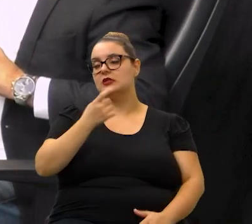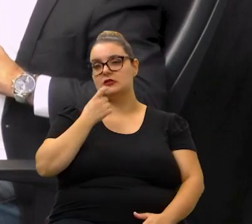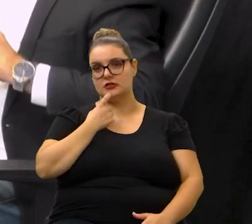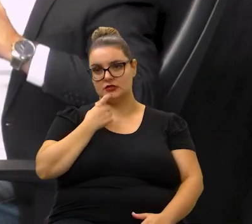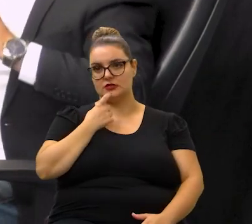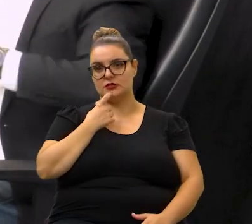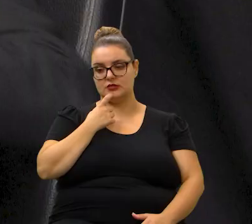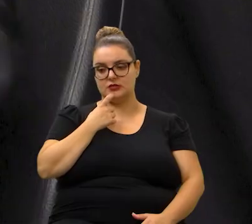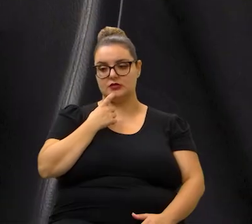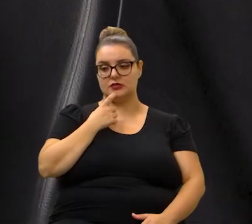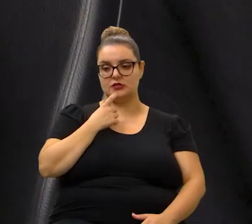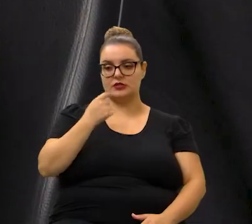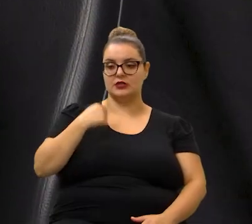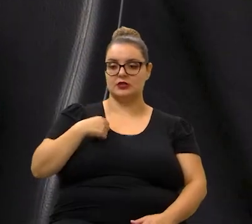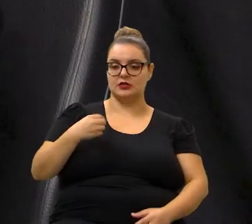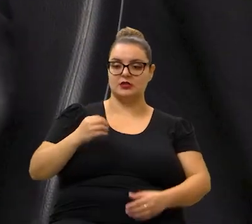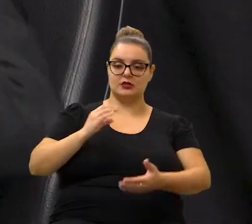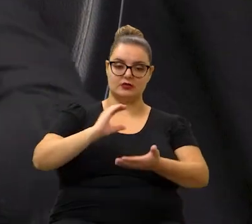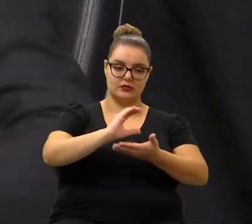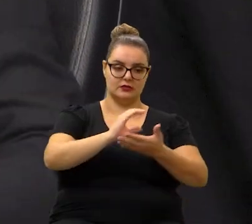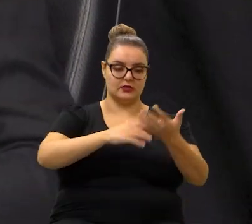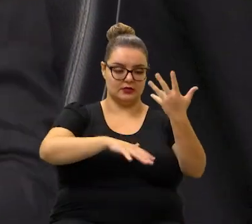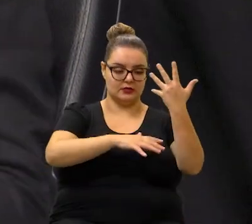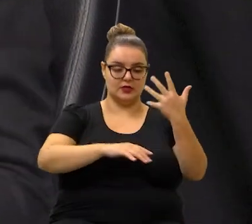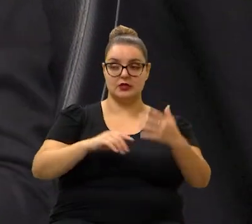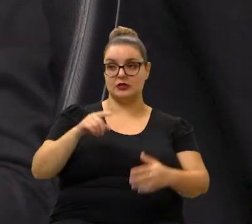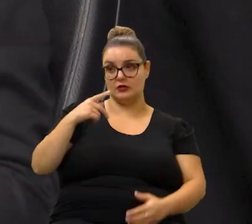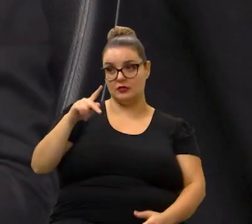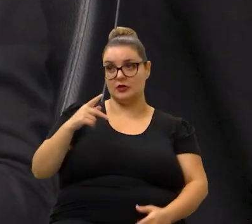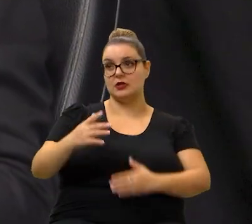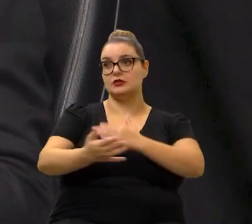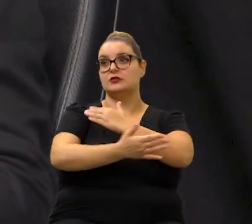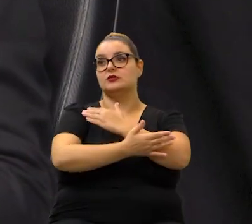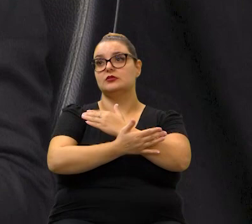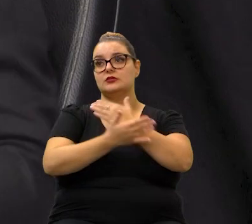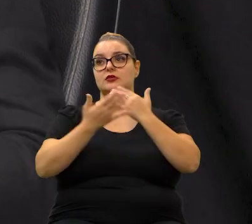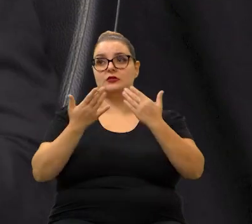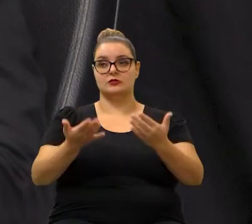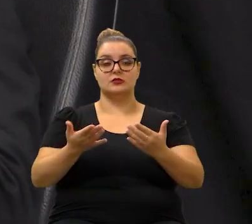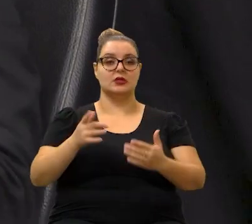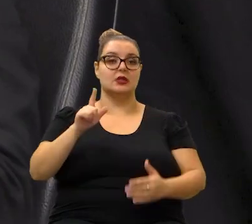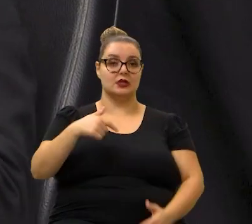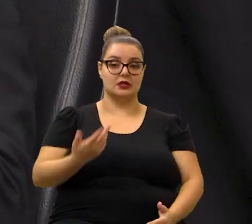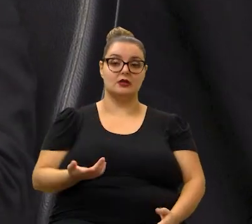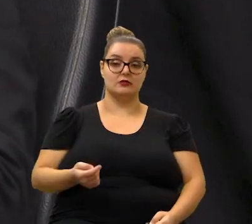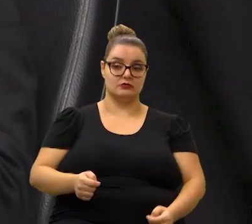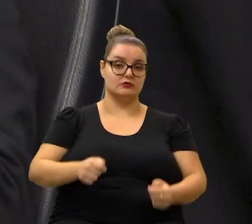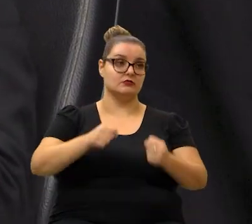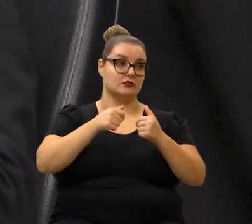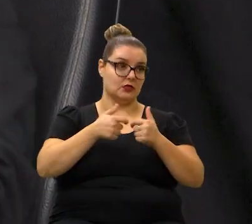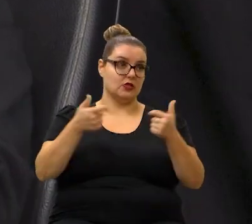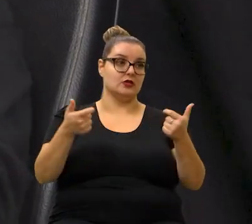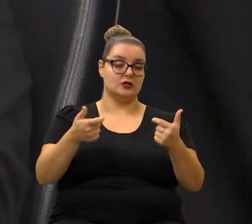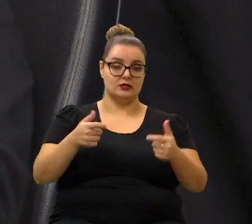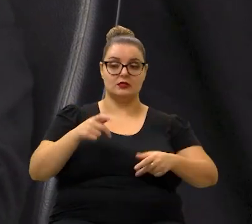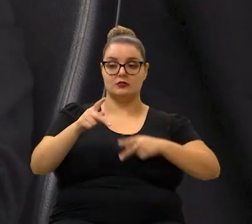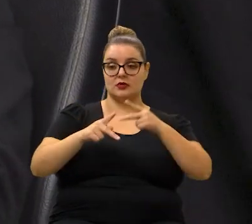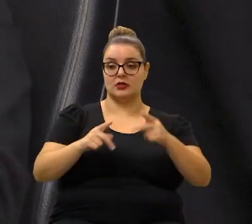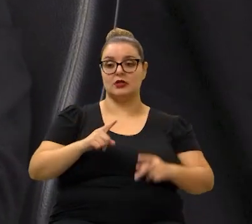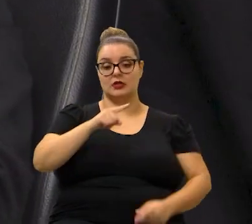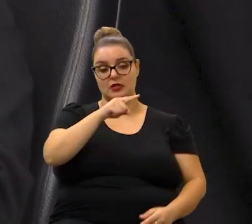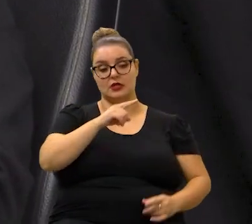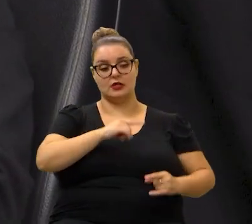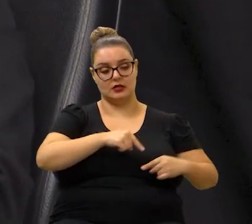Campinas e eu destinei a praça então Ele nos ajudou nesse sentido que é um ganho também pra população lá dos